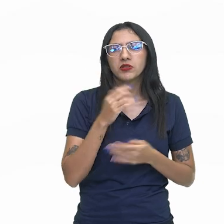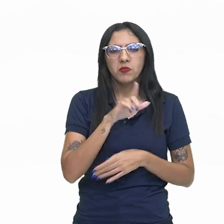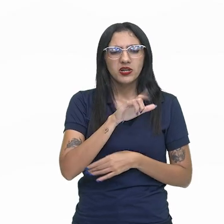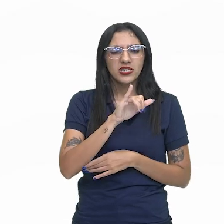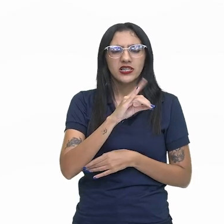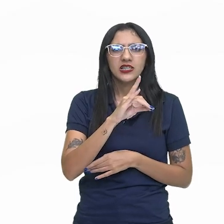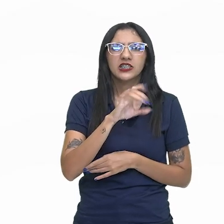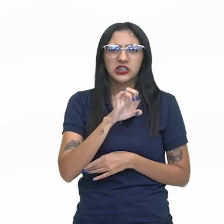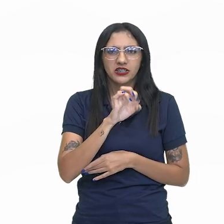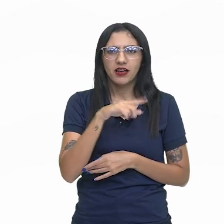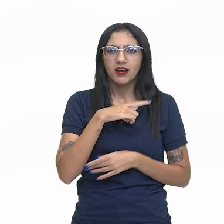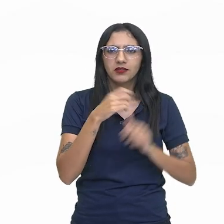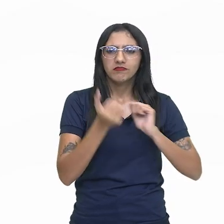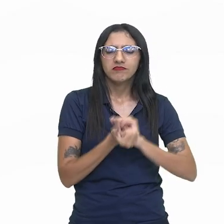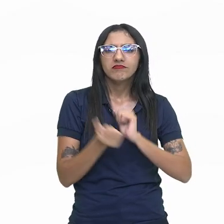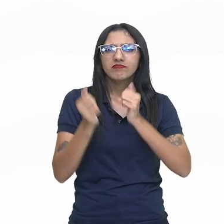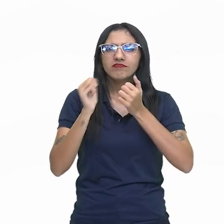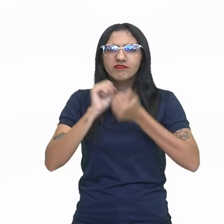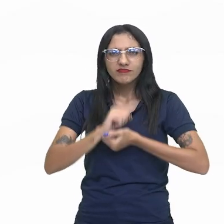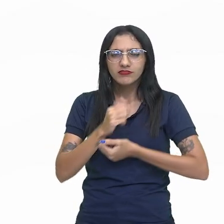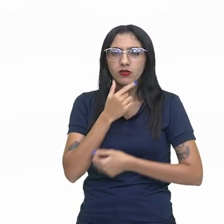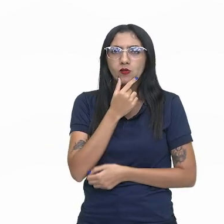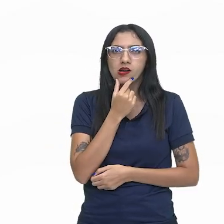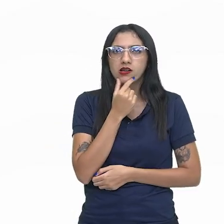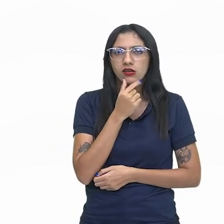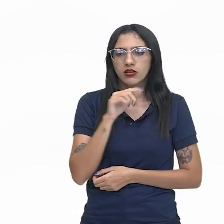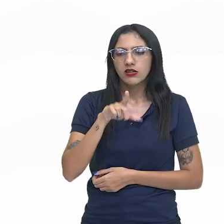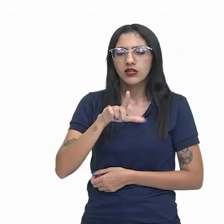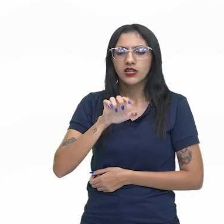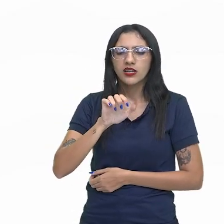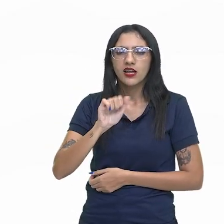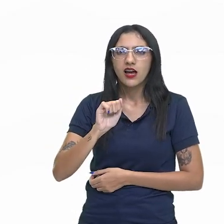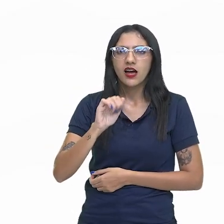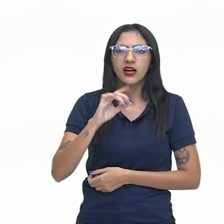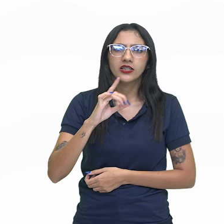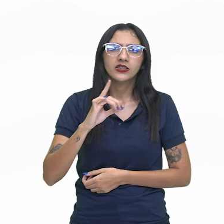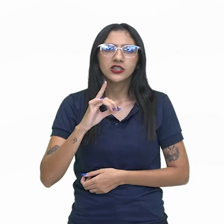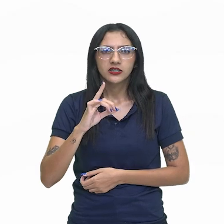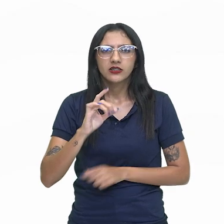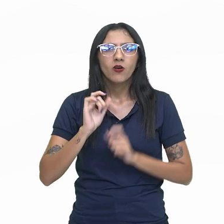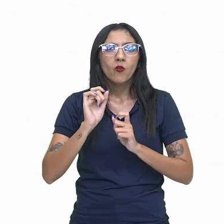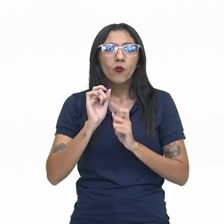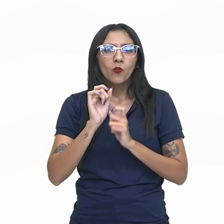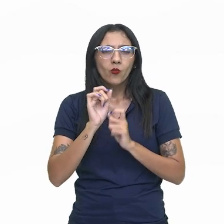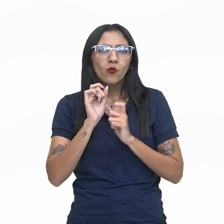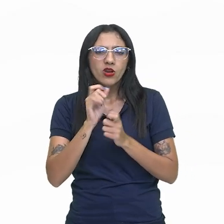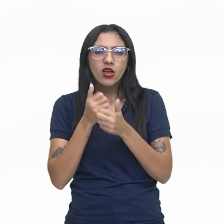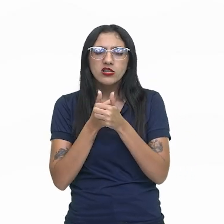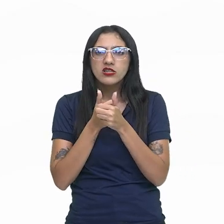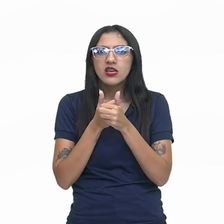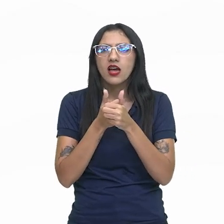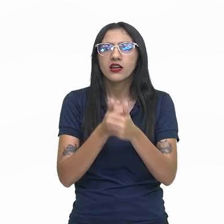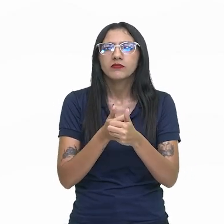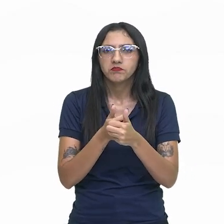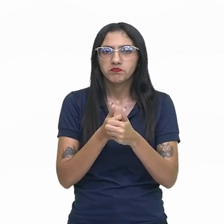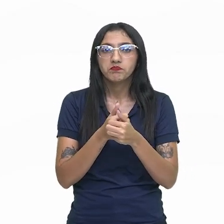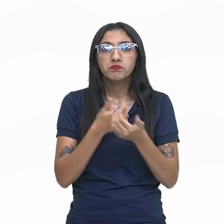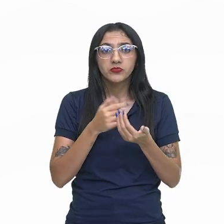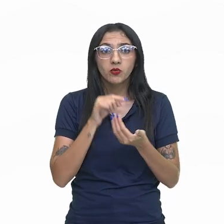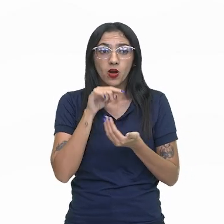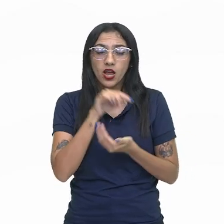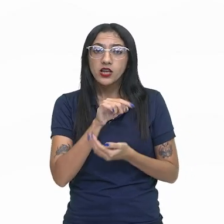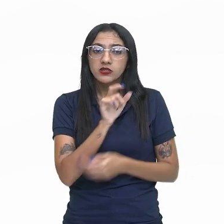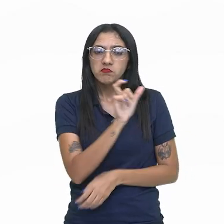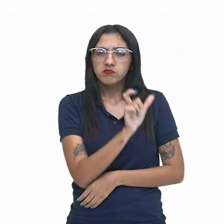palavra aportuguesada do inglês, lead, que significa guiar, conduzir. Então, esta